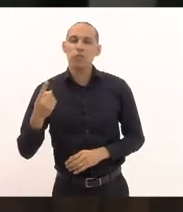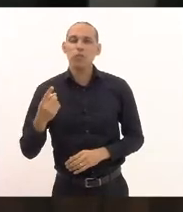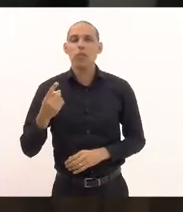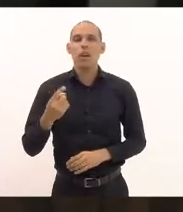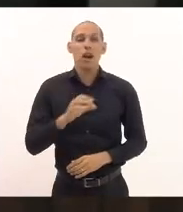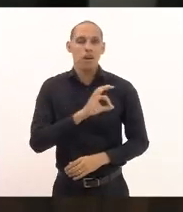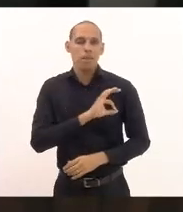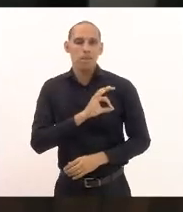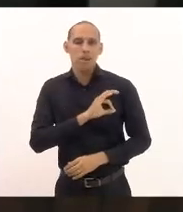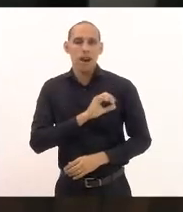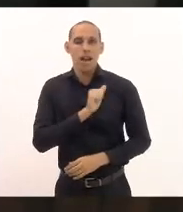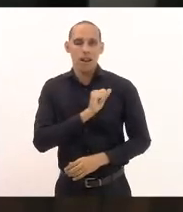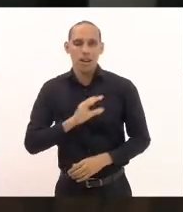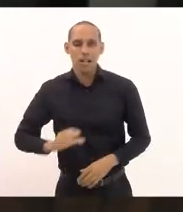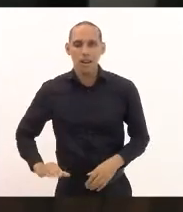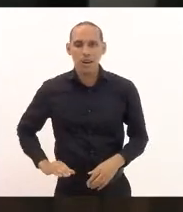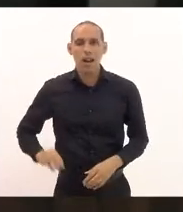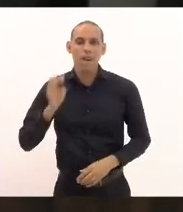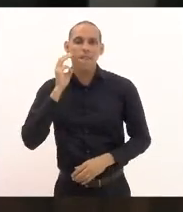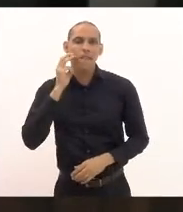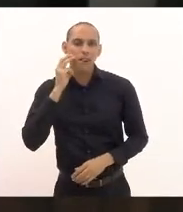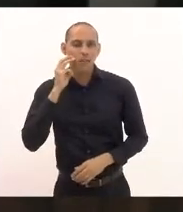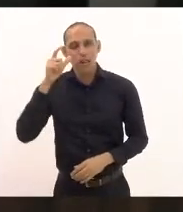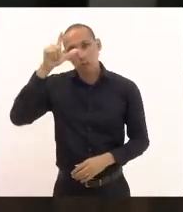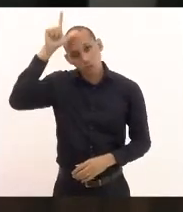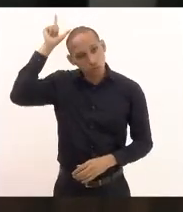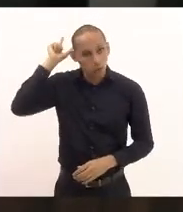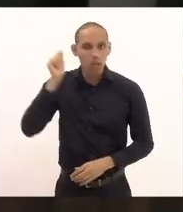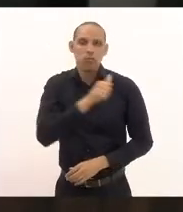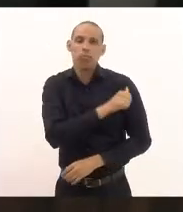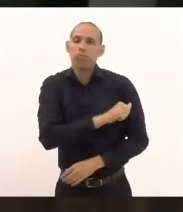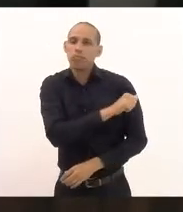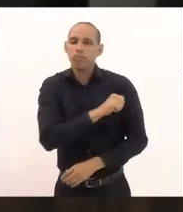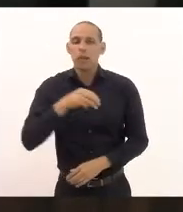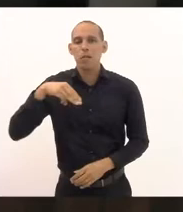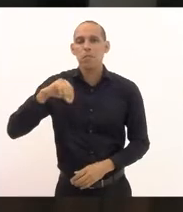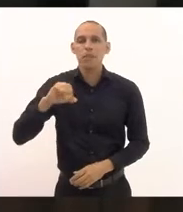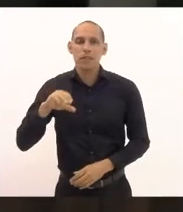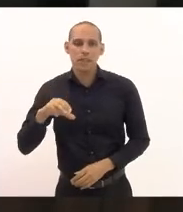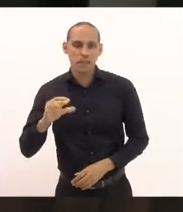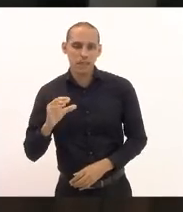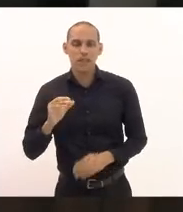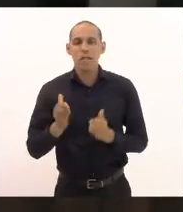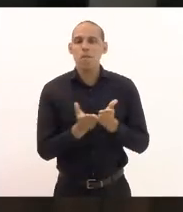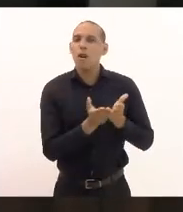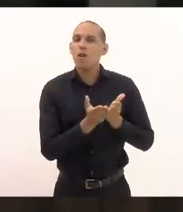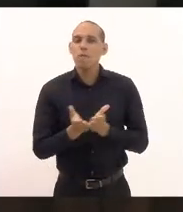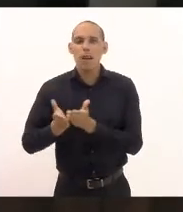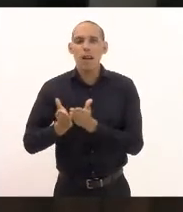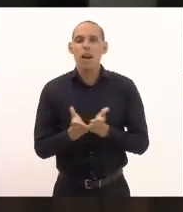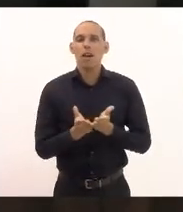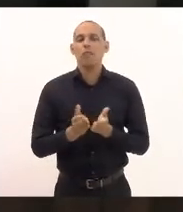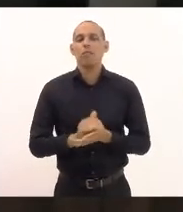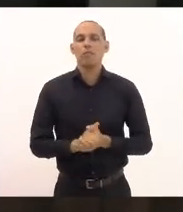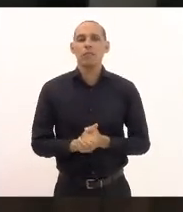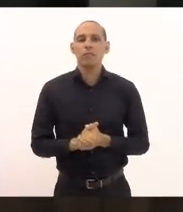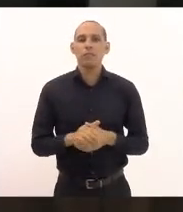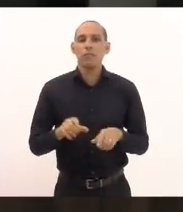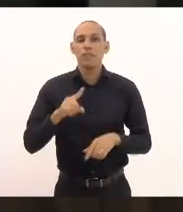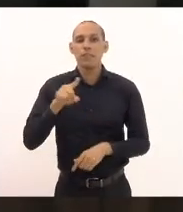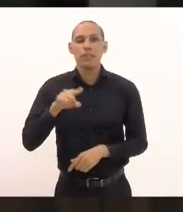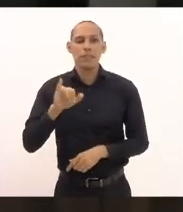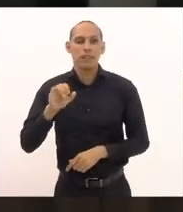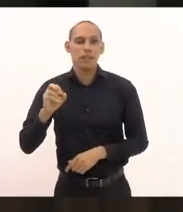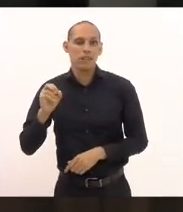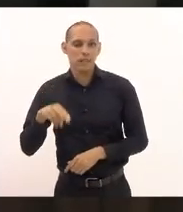Rocha, André Siciliano, Valdeque Carneiro, Luiz Paulo, Fermeira Regiane, Carlos Mink, Bebeto, Eliomar Coelho, Dionísio Lins, Noel de Carvalho, Zeidan,